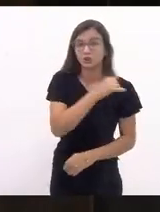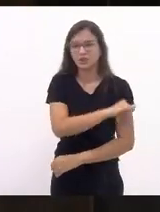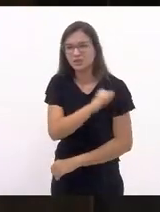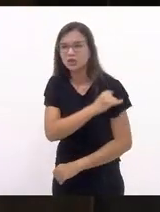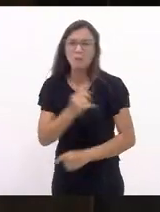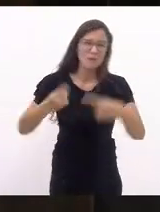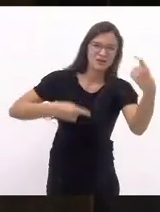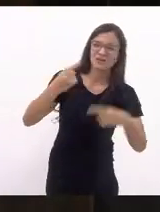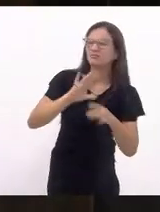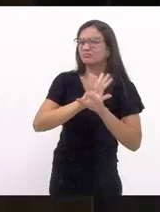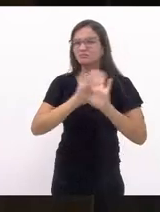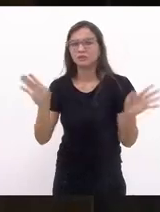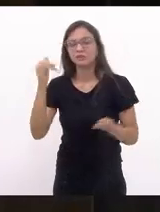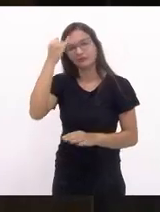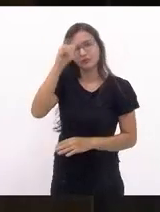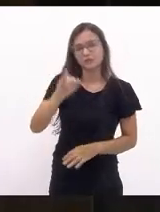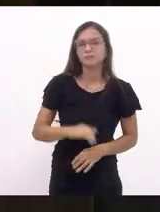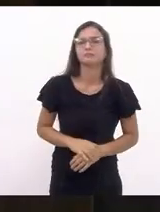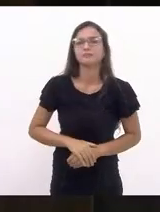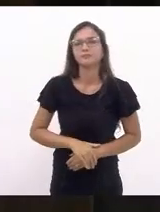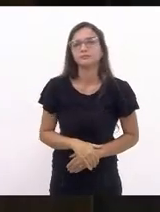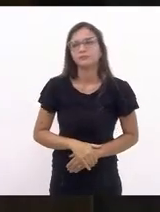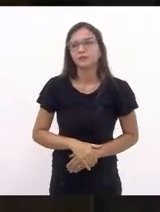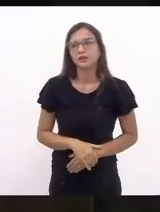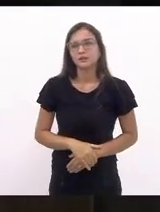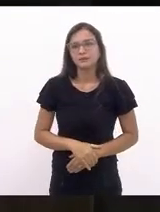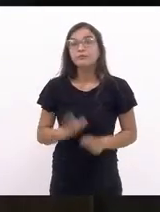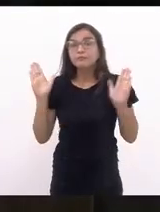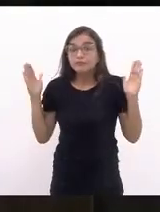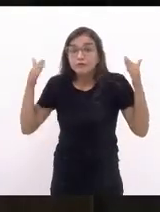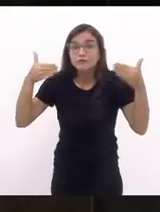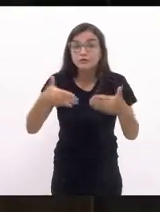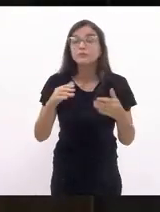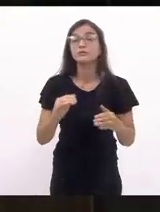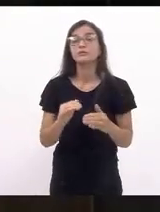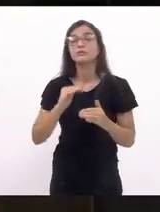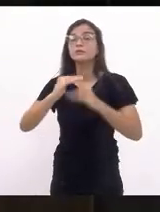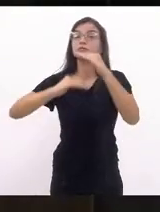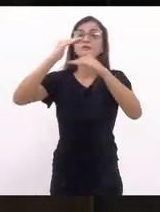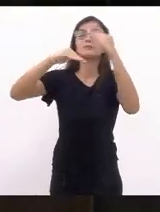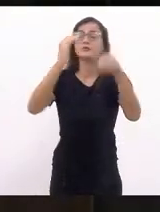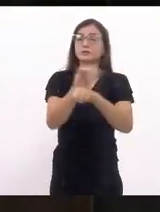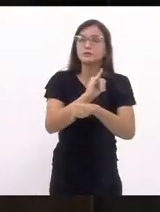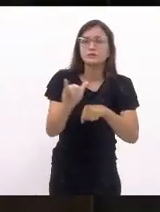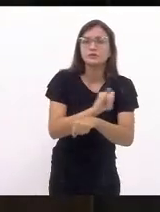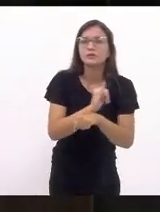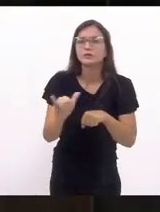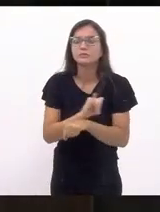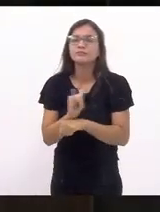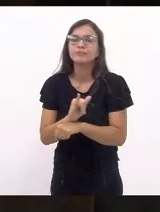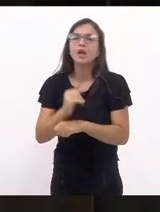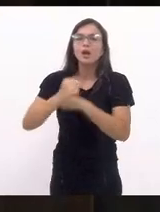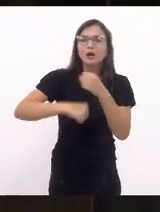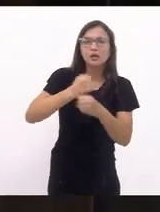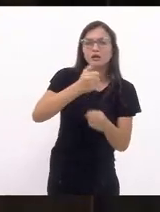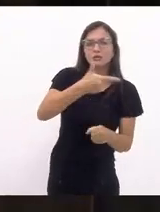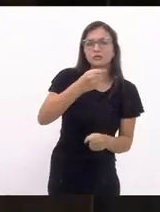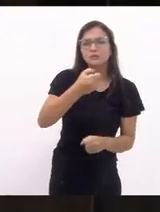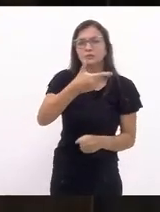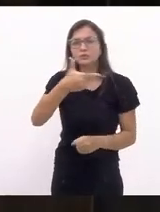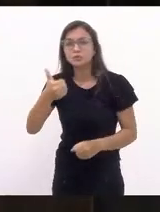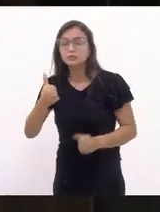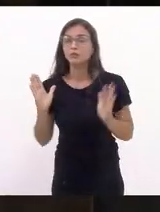desenvolvimento Fluminense o Fórum de desenvolvimento estratégico Qual o nome dos dois vídeos um o fórum